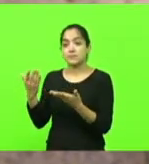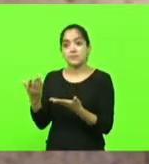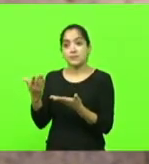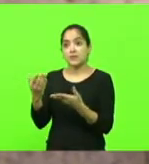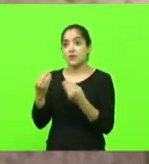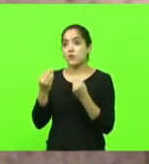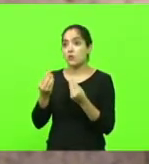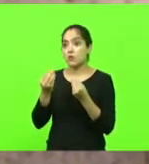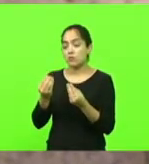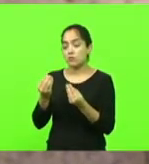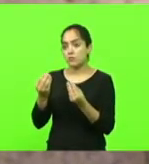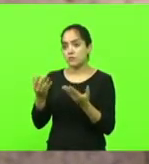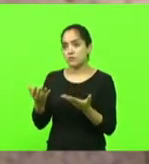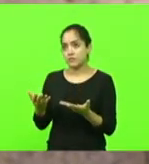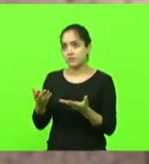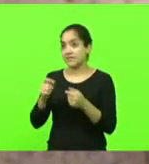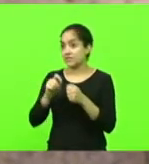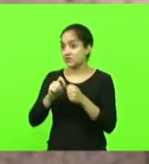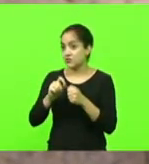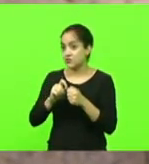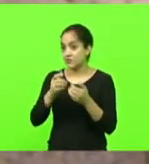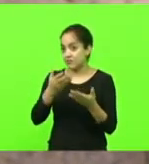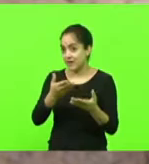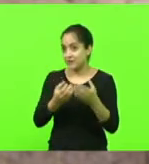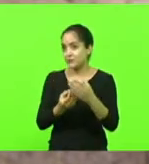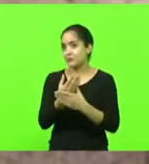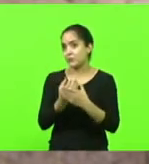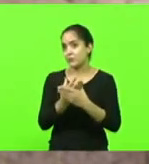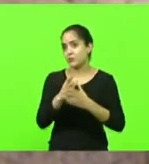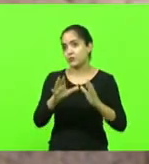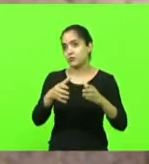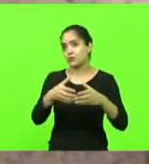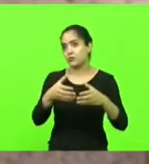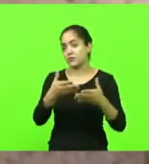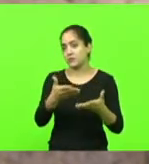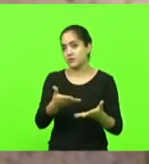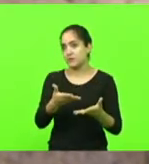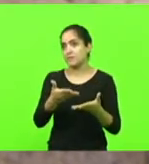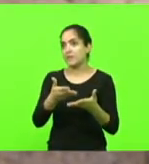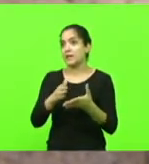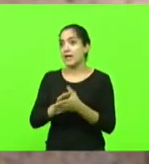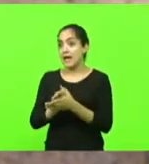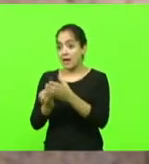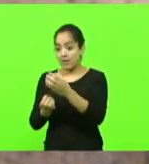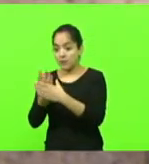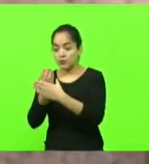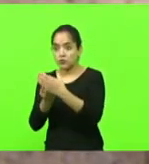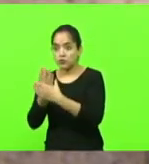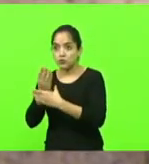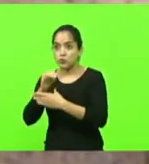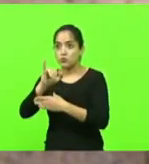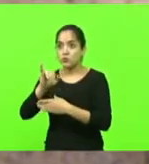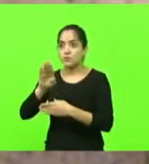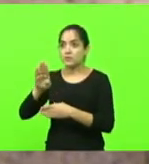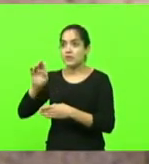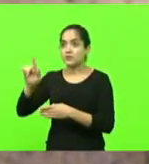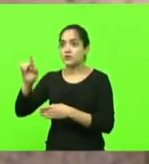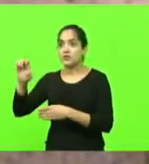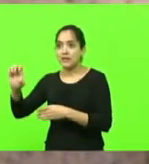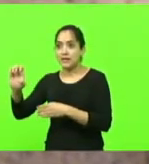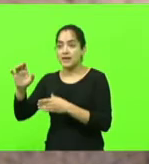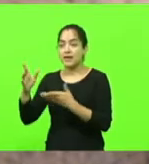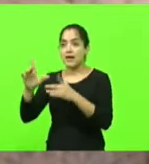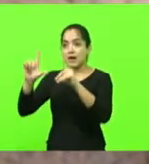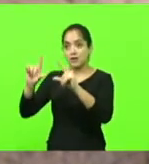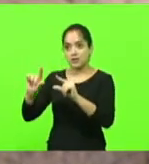absurdo o que nós fazemos aqui com os nossos produtores. Segundo o anuário da produção agrícola do IBGE, nós conseguimos reduzir